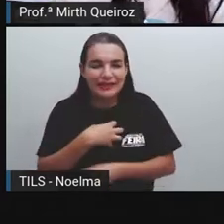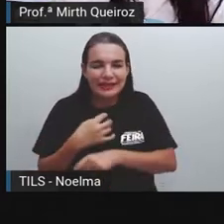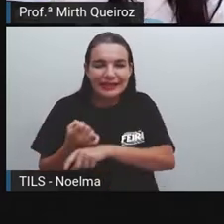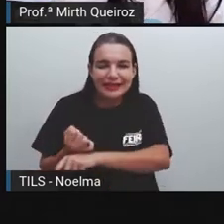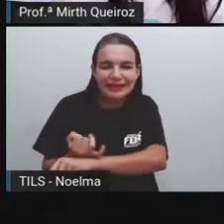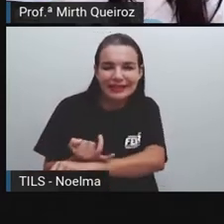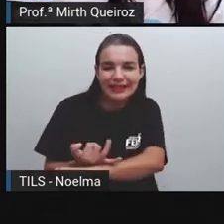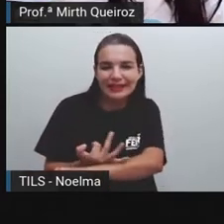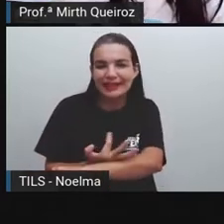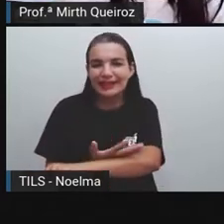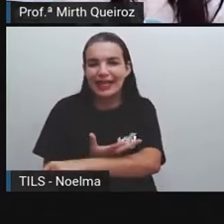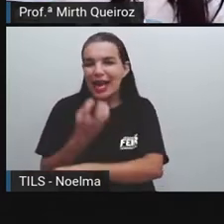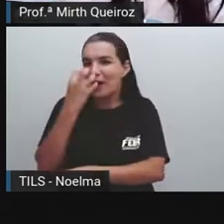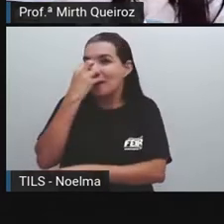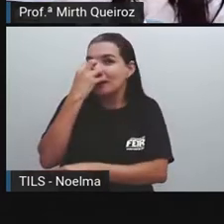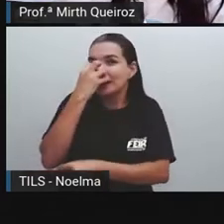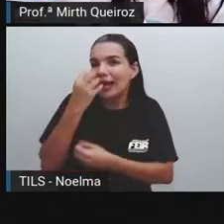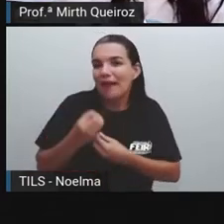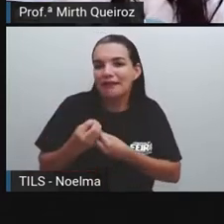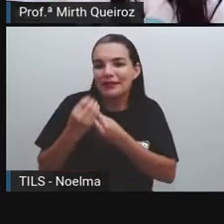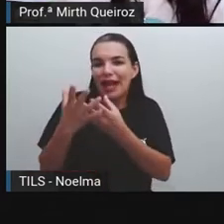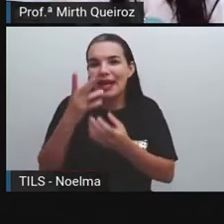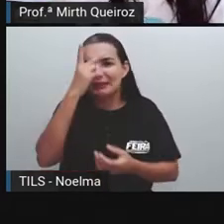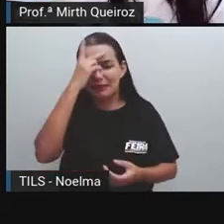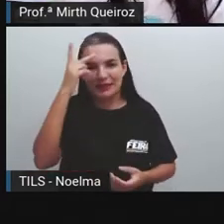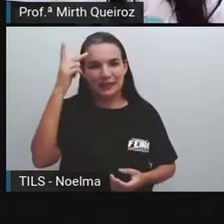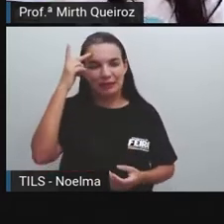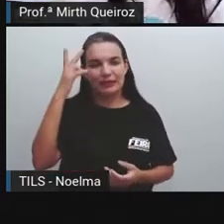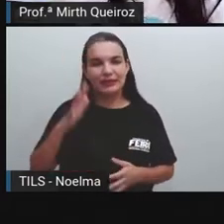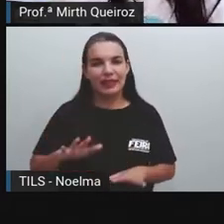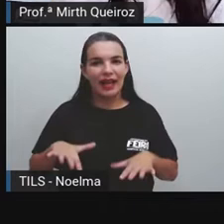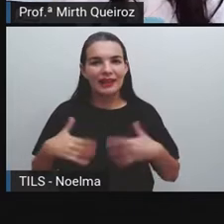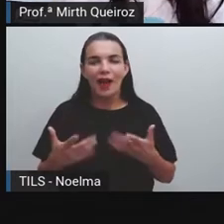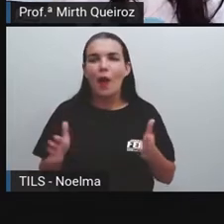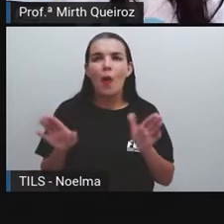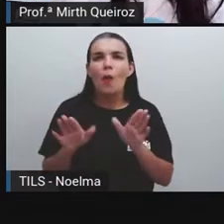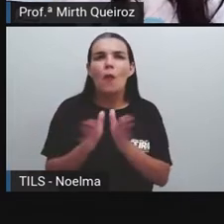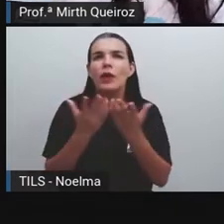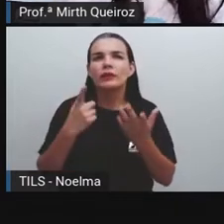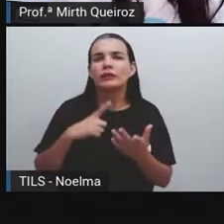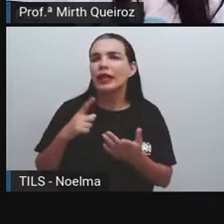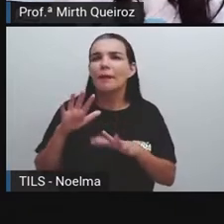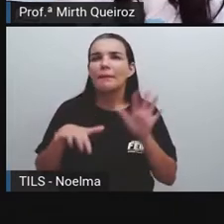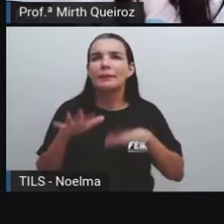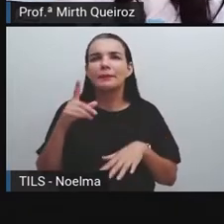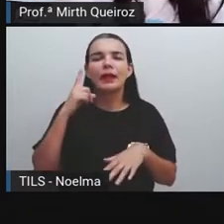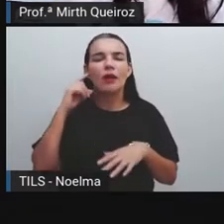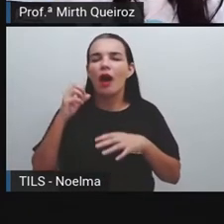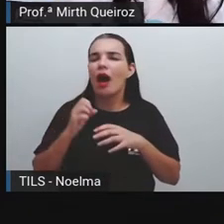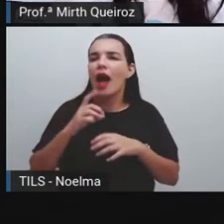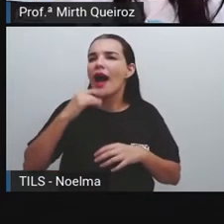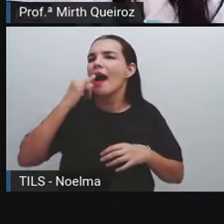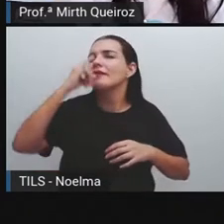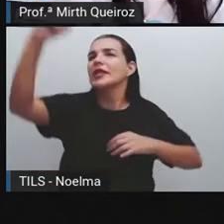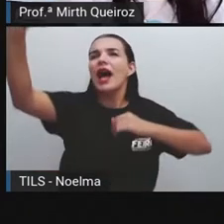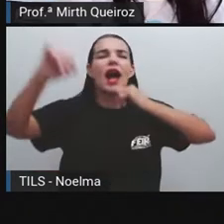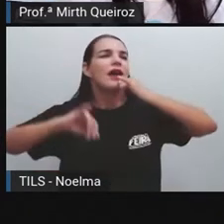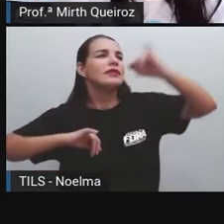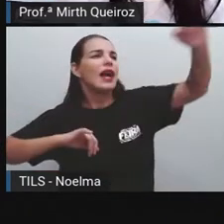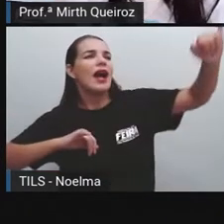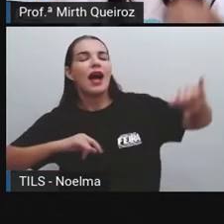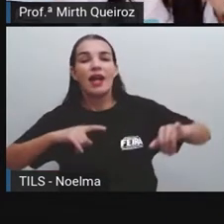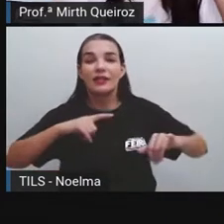que vai avisar aí que o circo está na cidade, dá uma emoção, né, uma mistura aí de sentimentos, de alegrias.